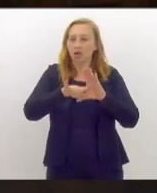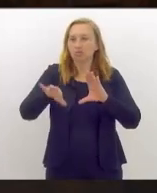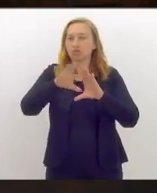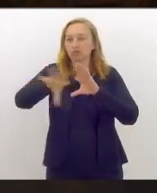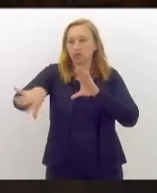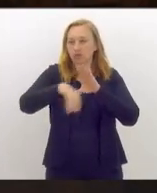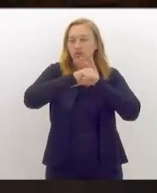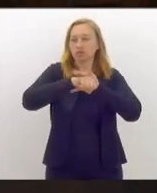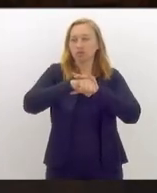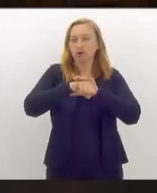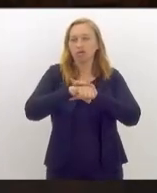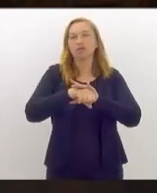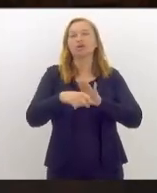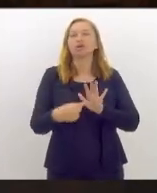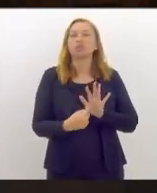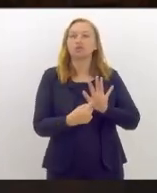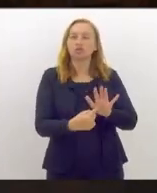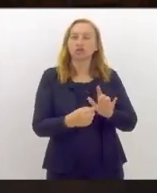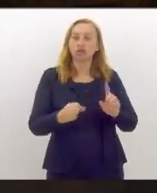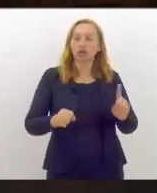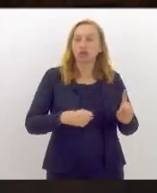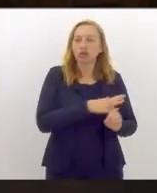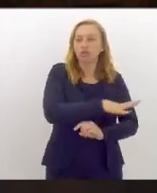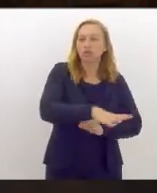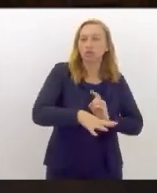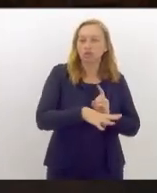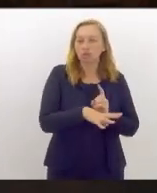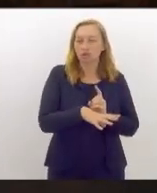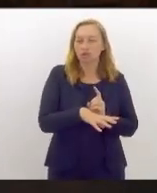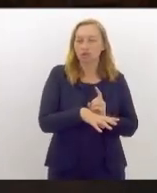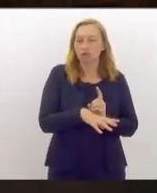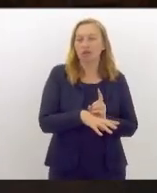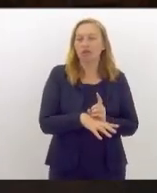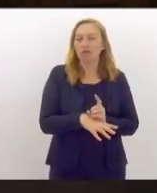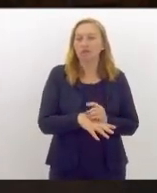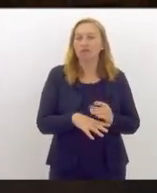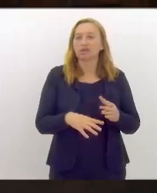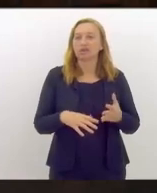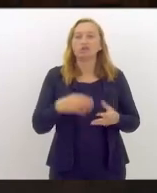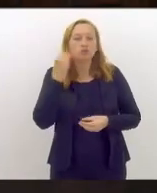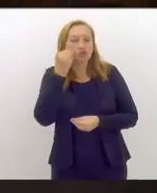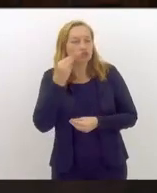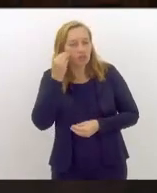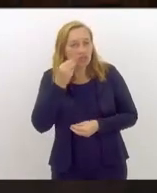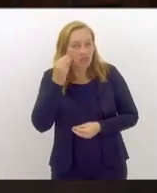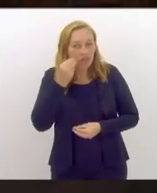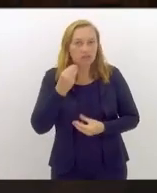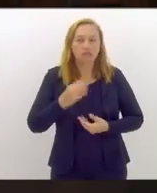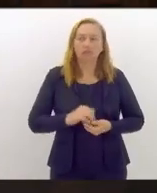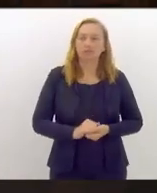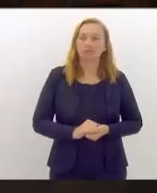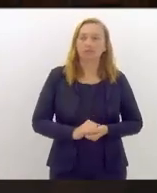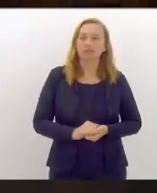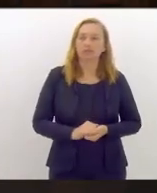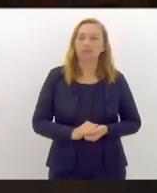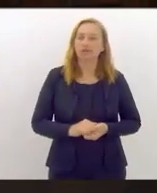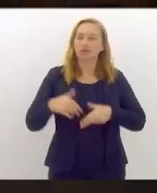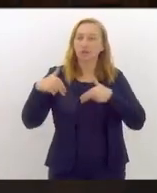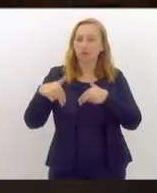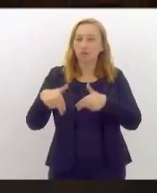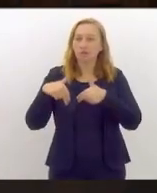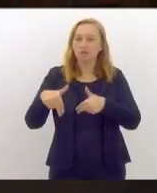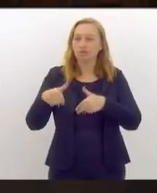trazer para dentro do universo audiovisual de maneira muito orgânica a experiência de militância